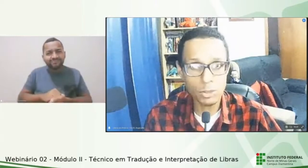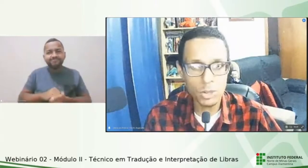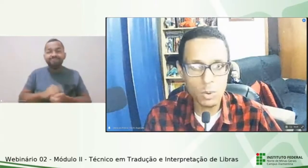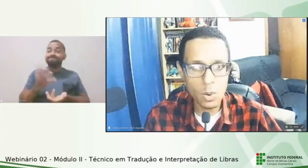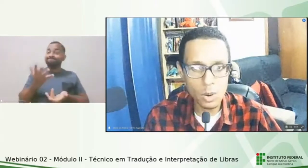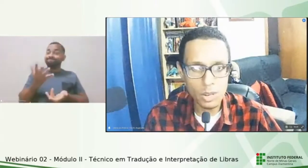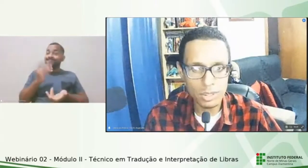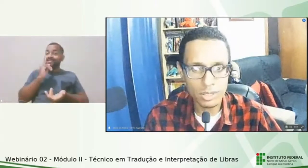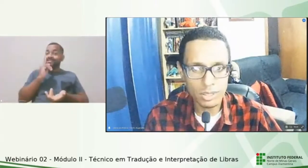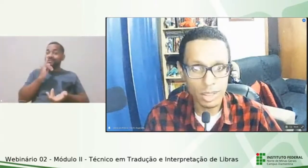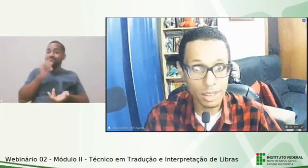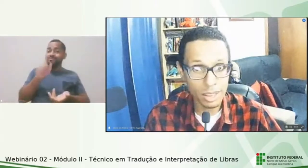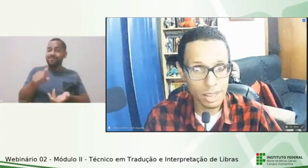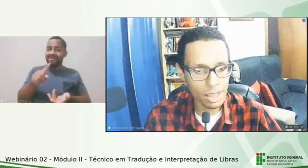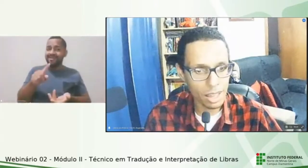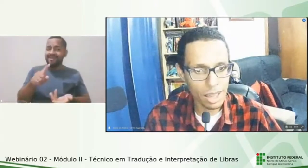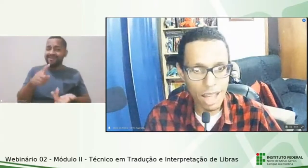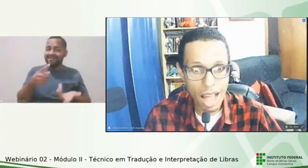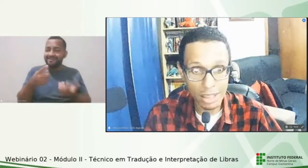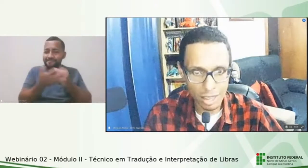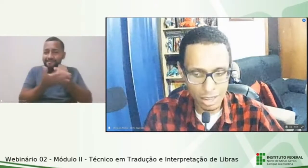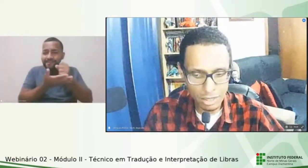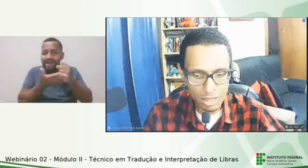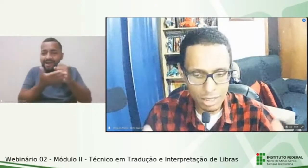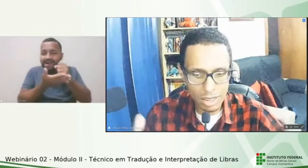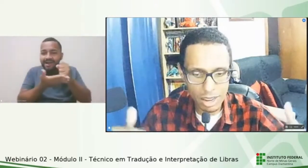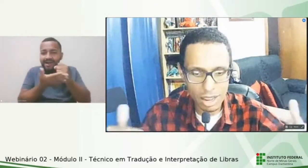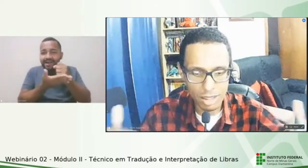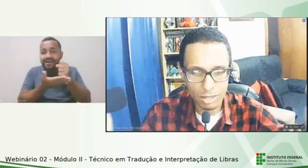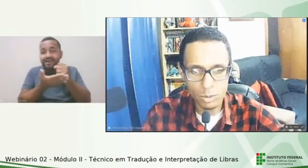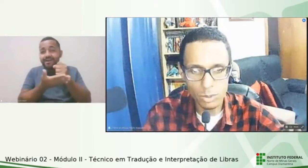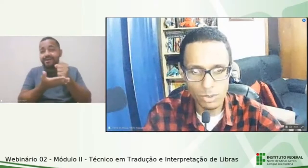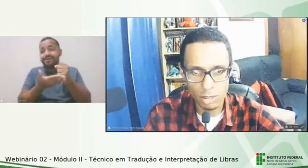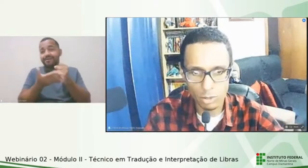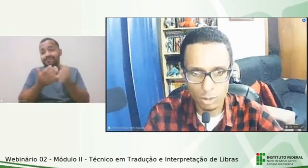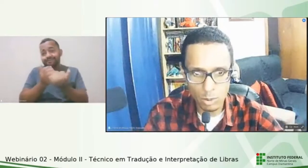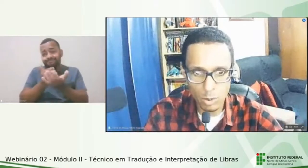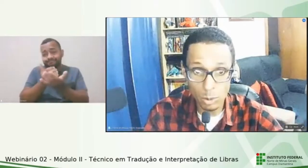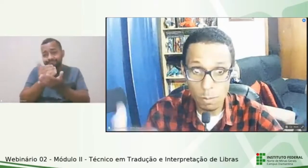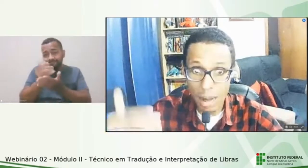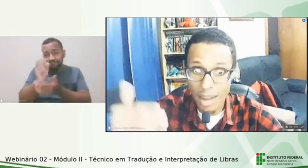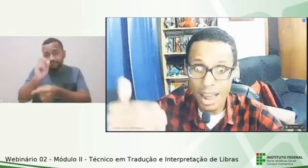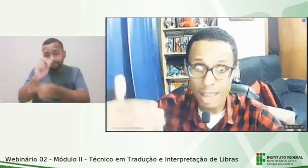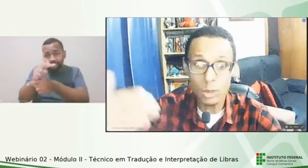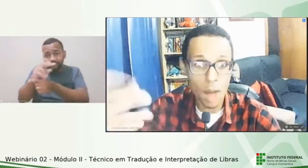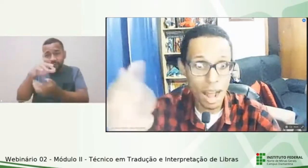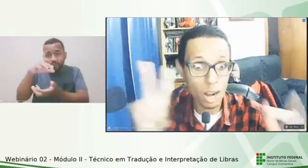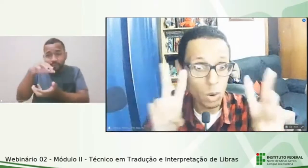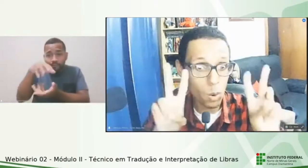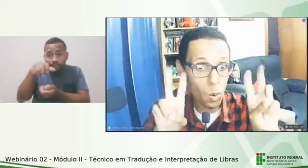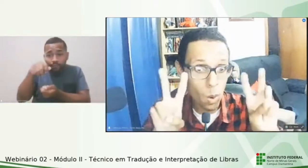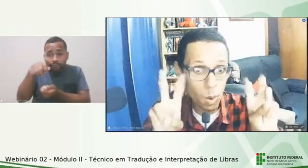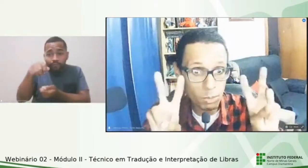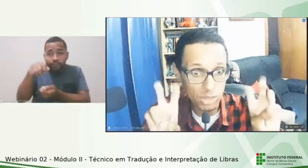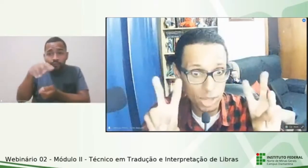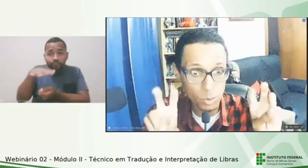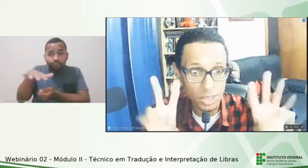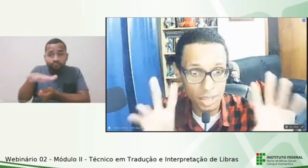Então são coisas que aqueles que ingressam no universo surdo para atuar